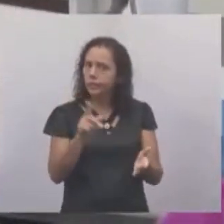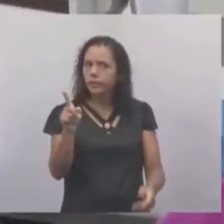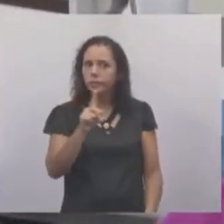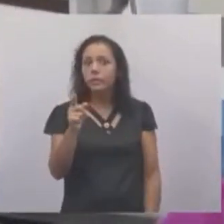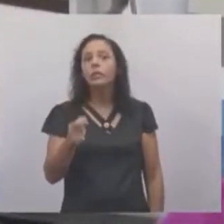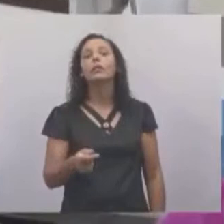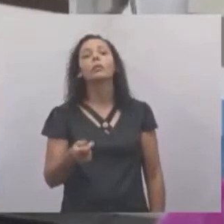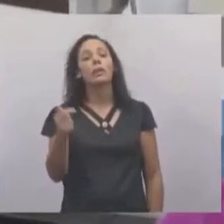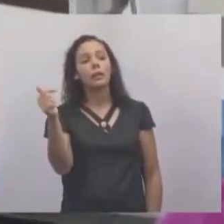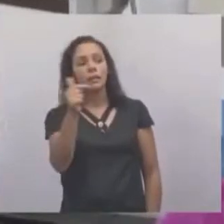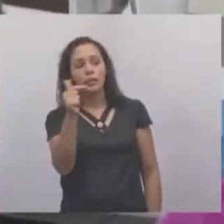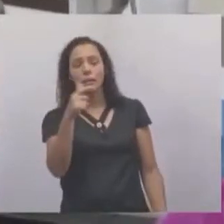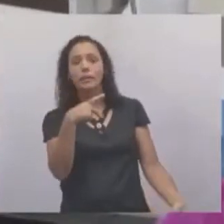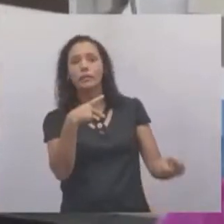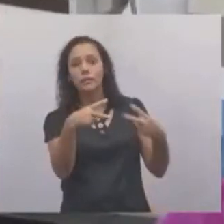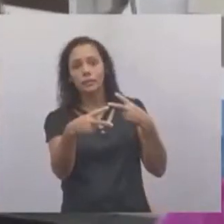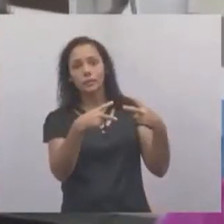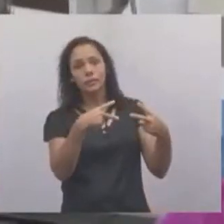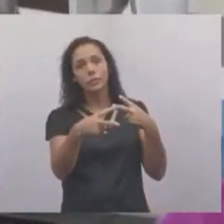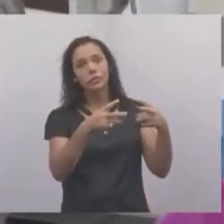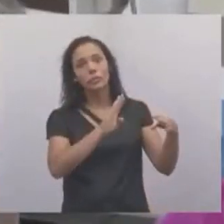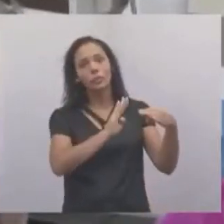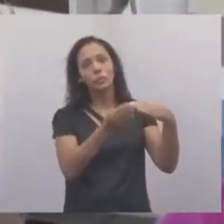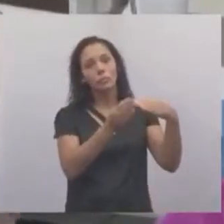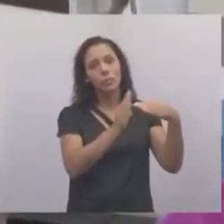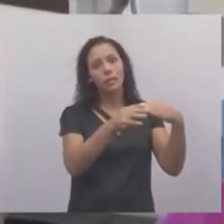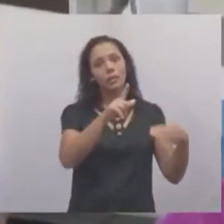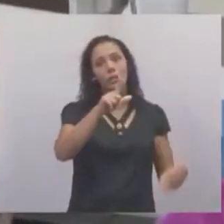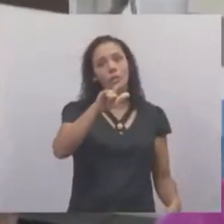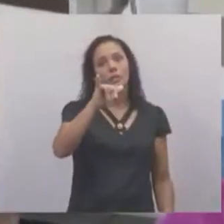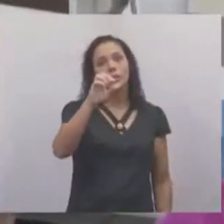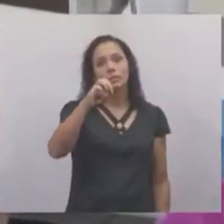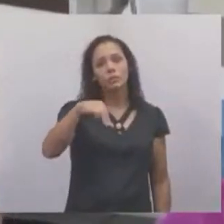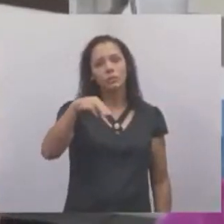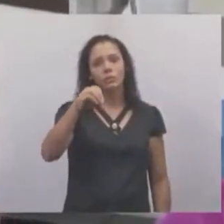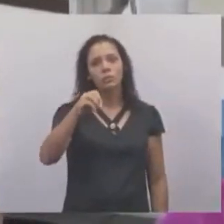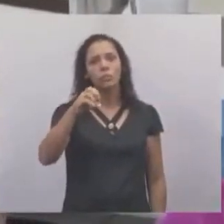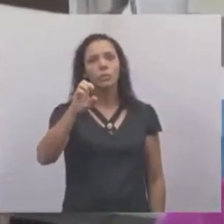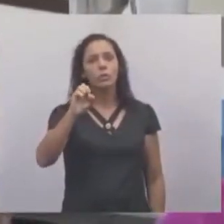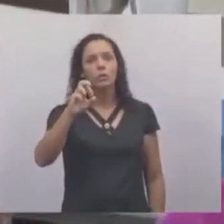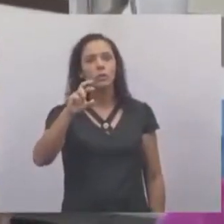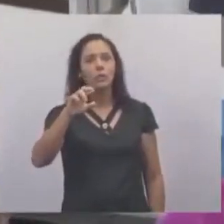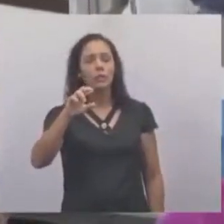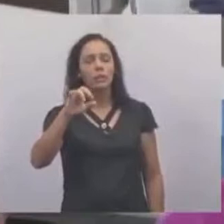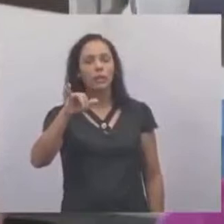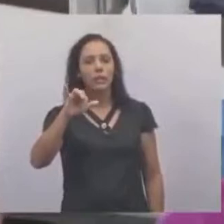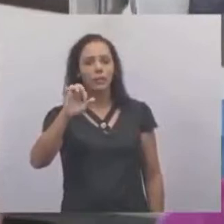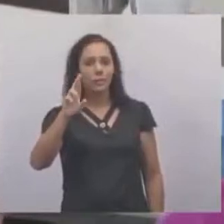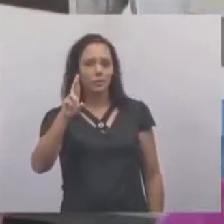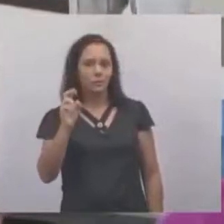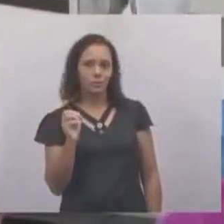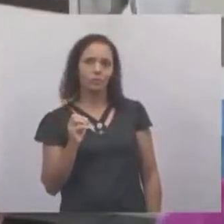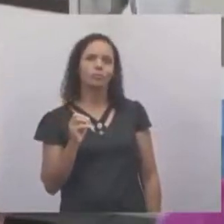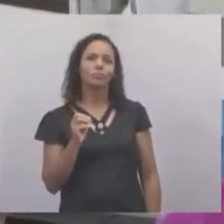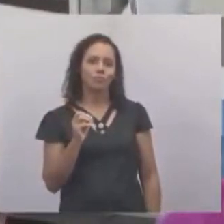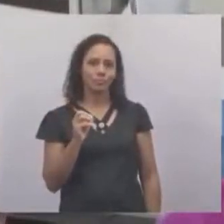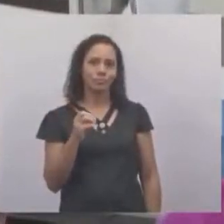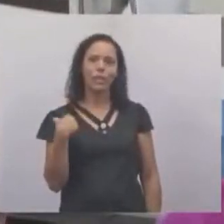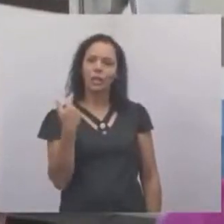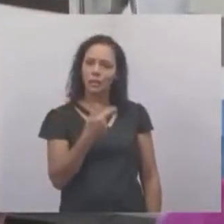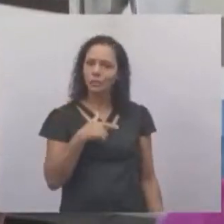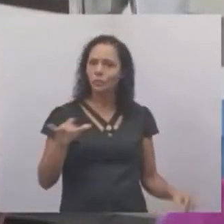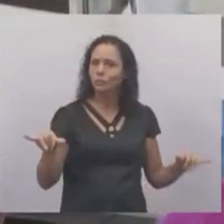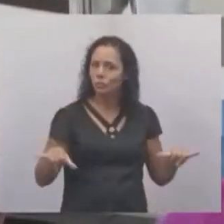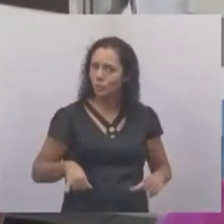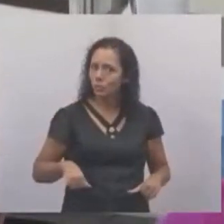José dos Campos, no bairro Limoeiro. E o negócio ficou azedo para cá, hein, Roninha? Ficou amargo mesmo,